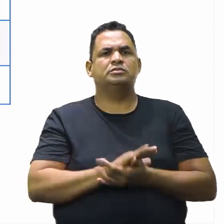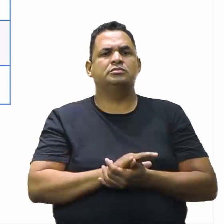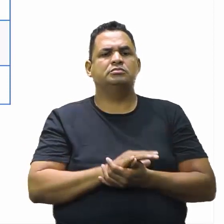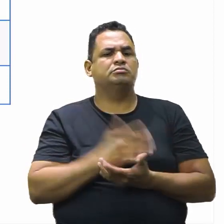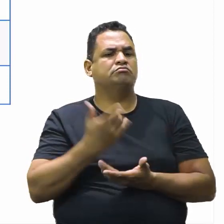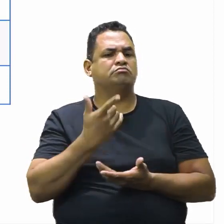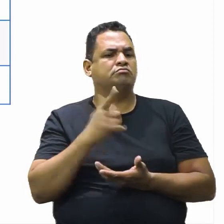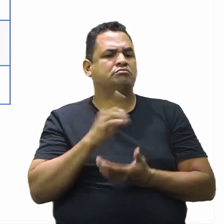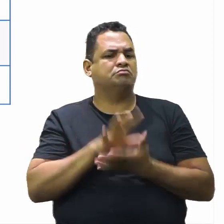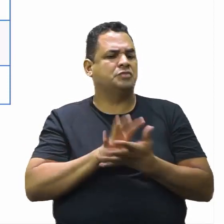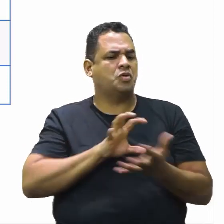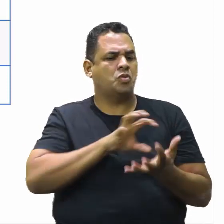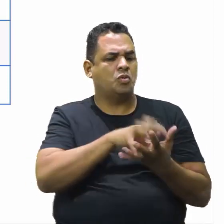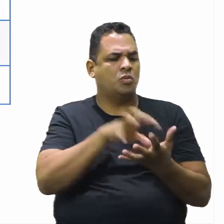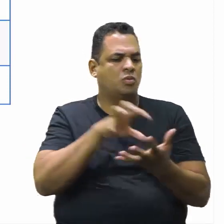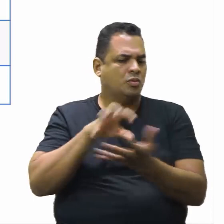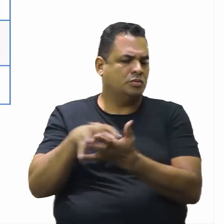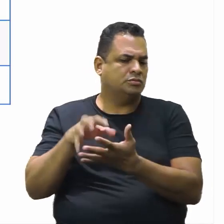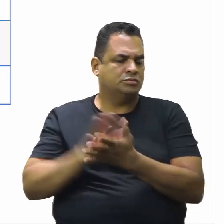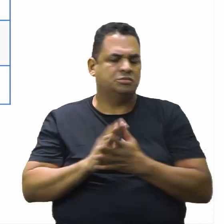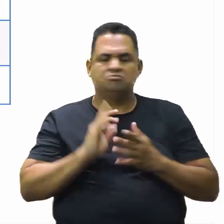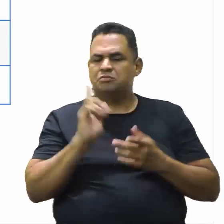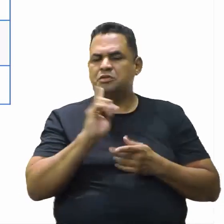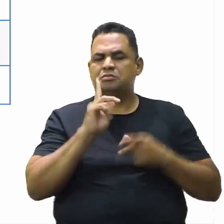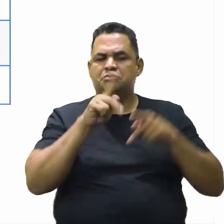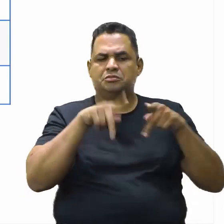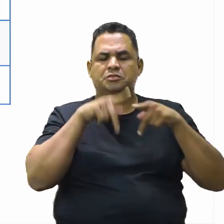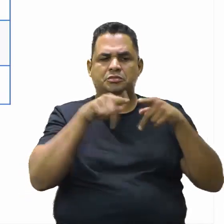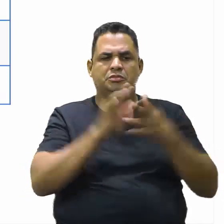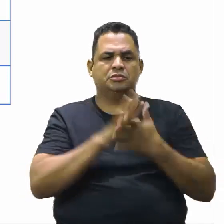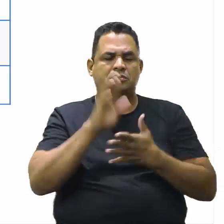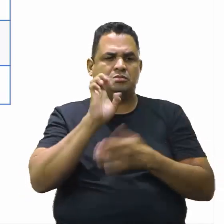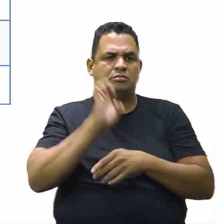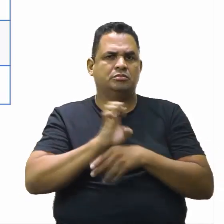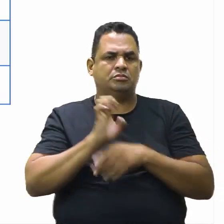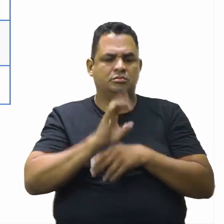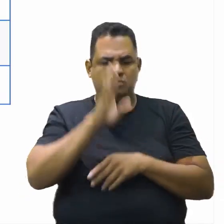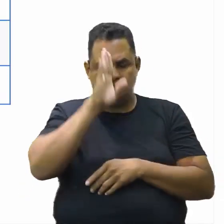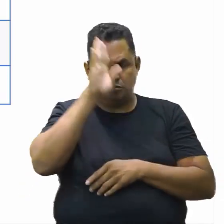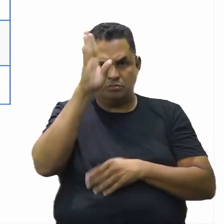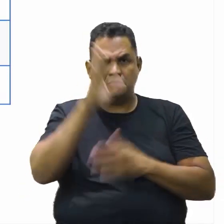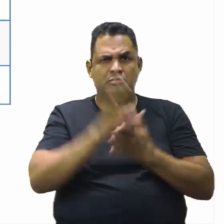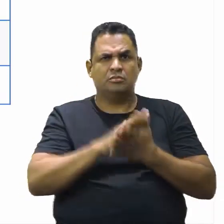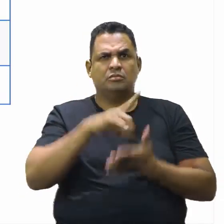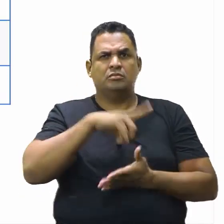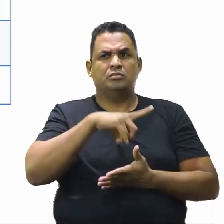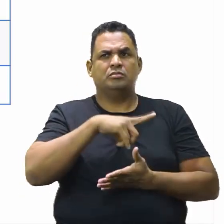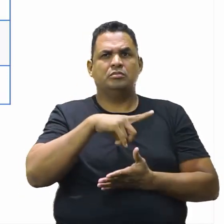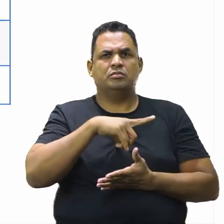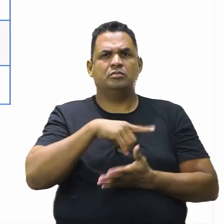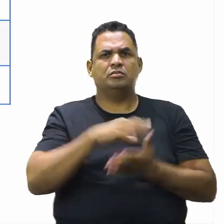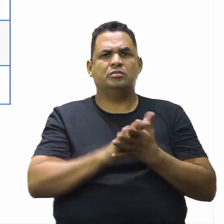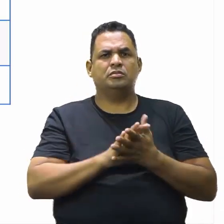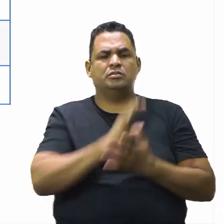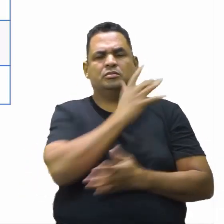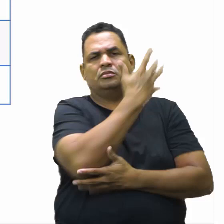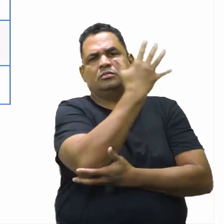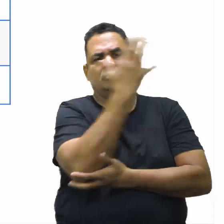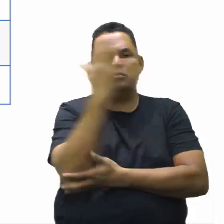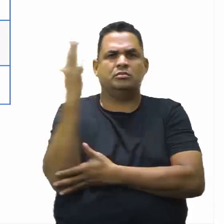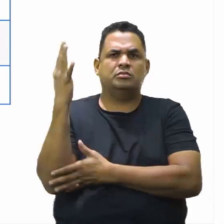não foram ocupadas, que não foram povoadas no estado, principalmente onde a gente vai ter a